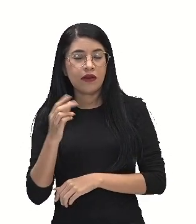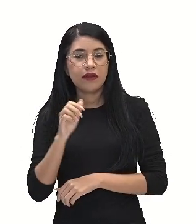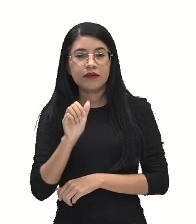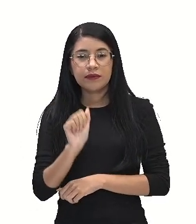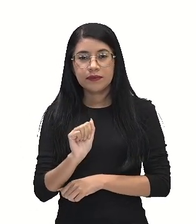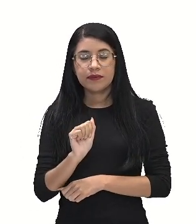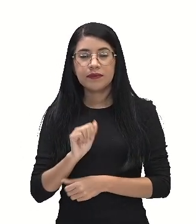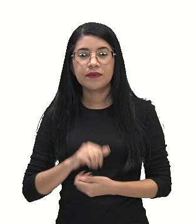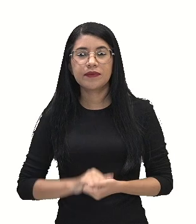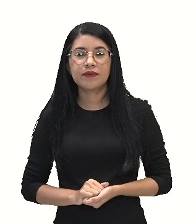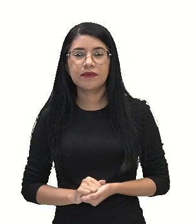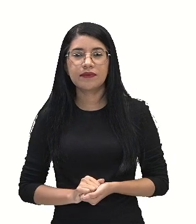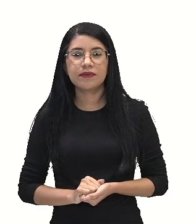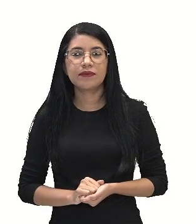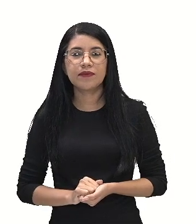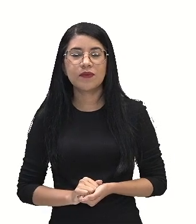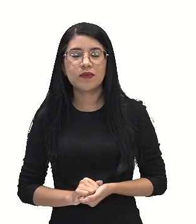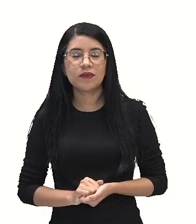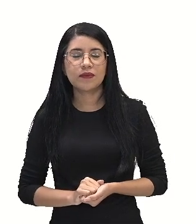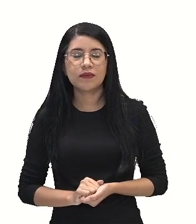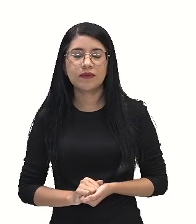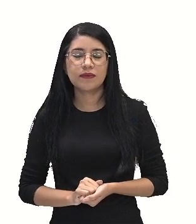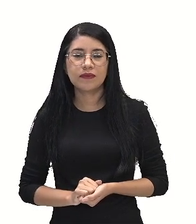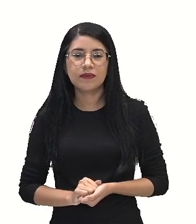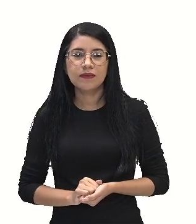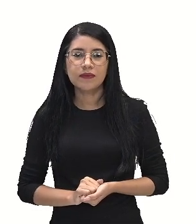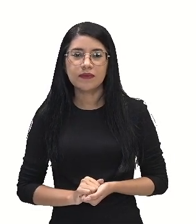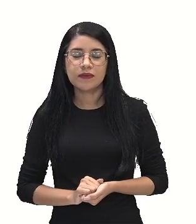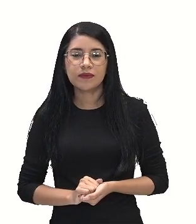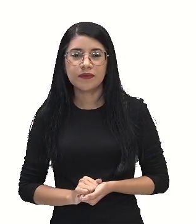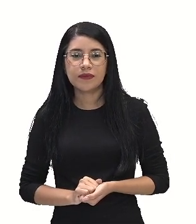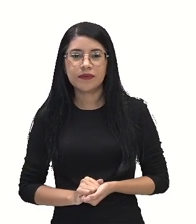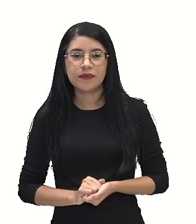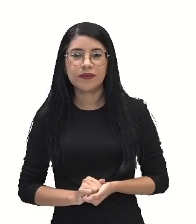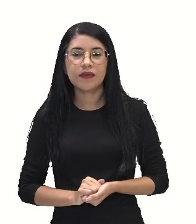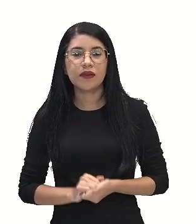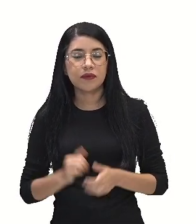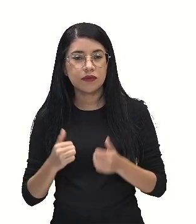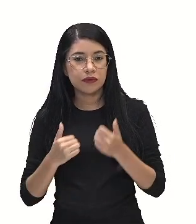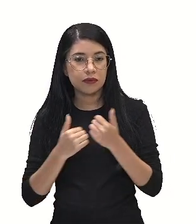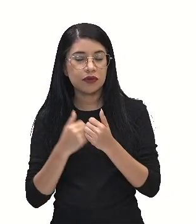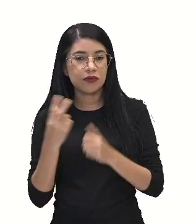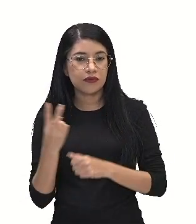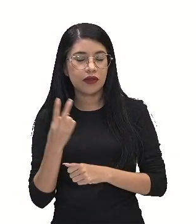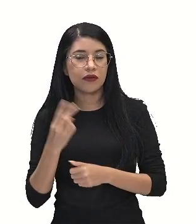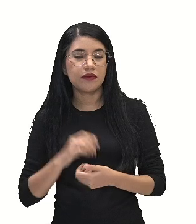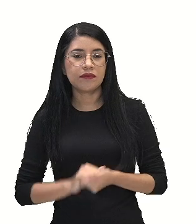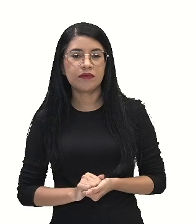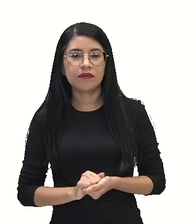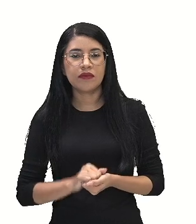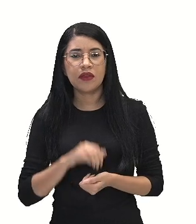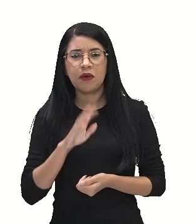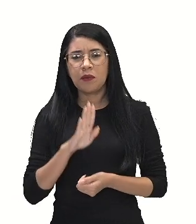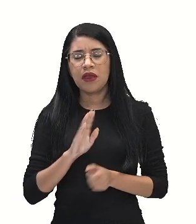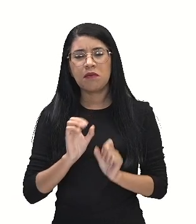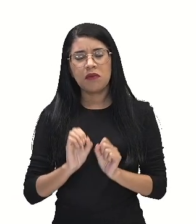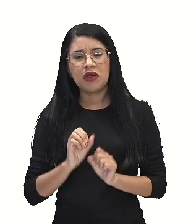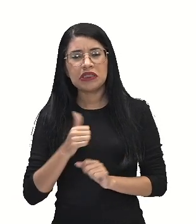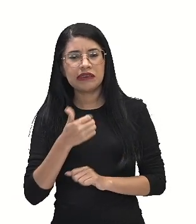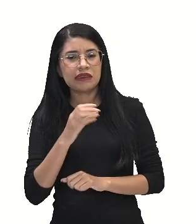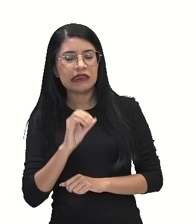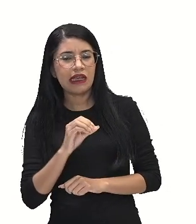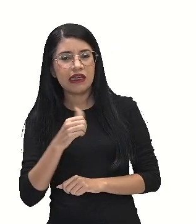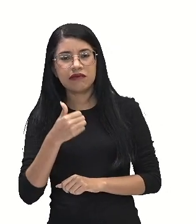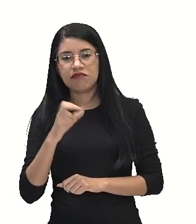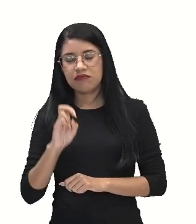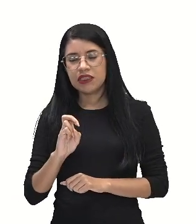do triângulo. Então, vou substituir os valores que foram dados. B tanto faz, ser 10 ou 15, não